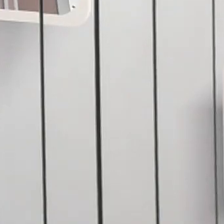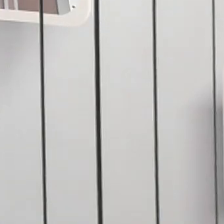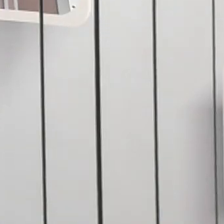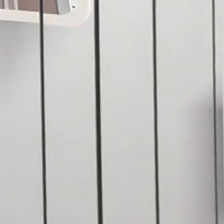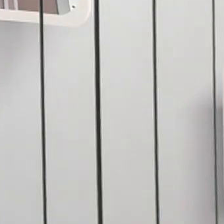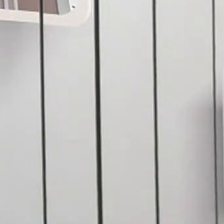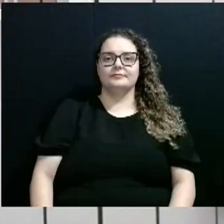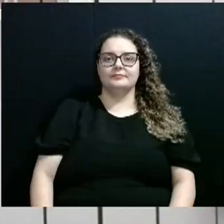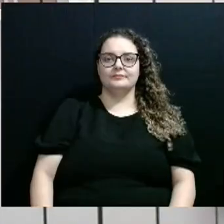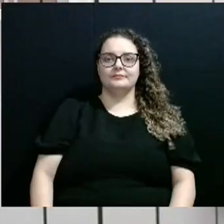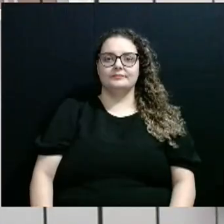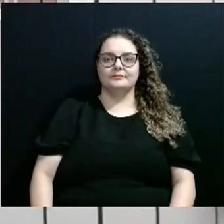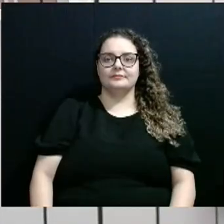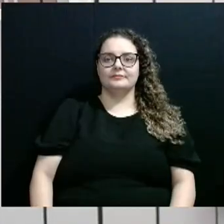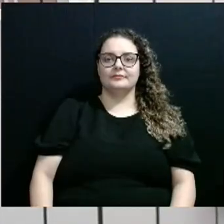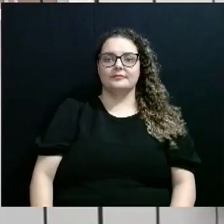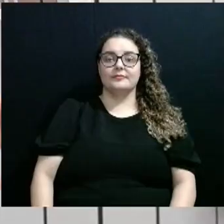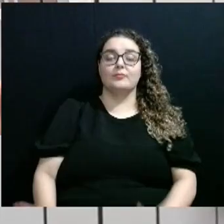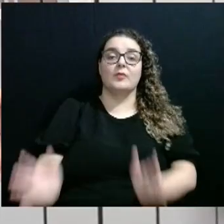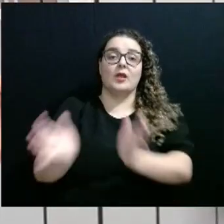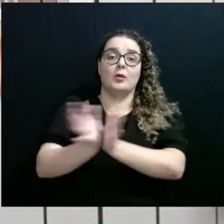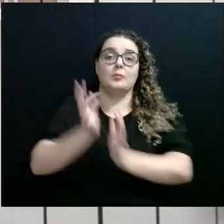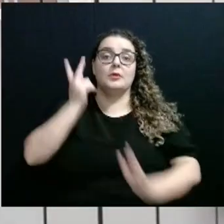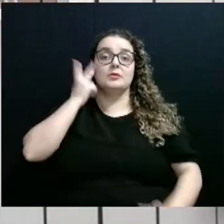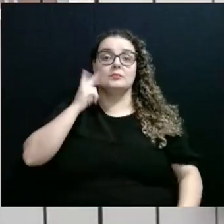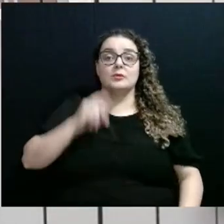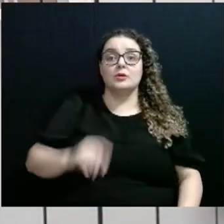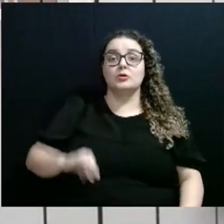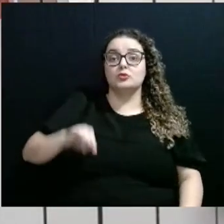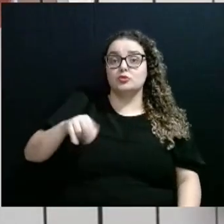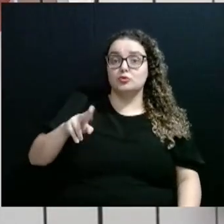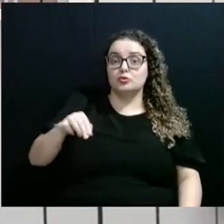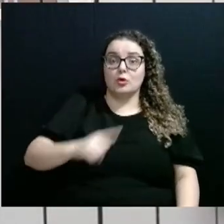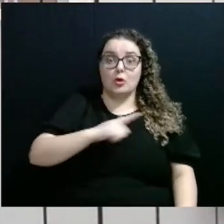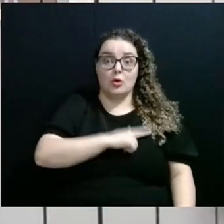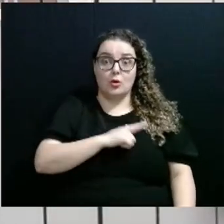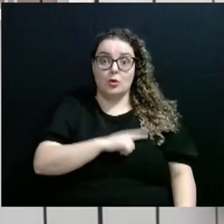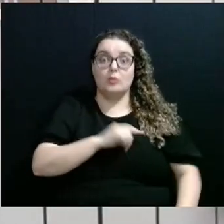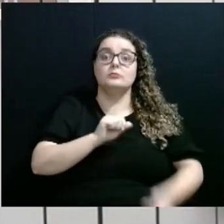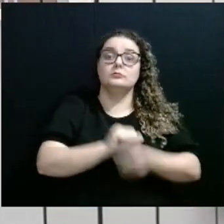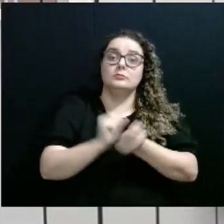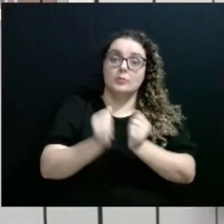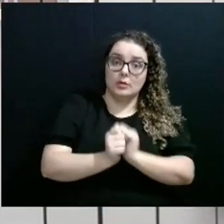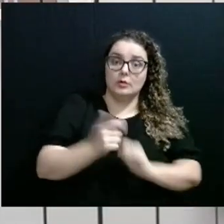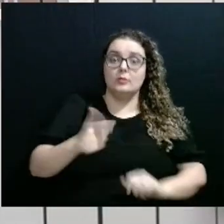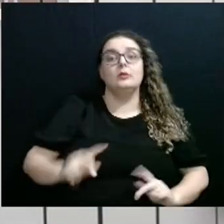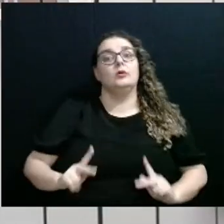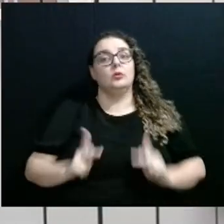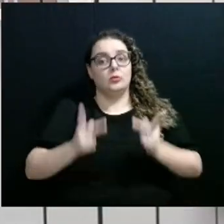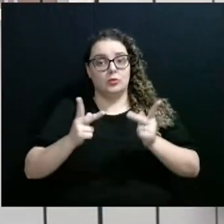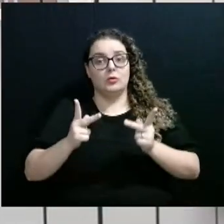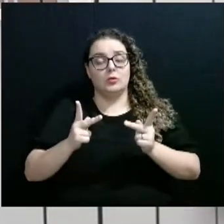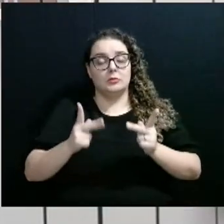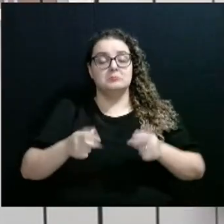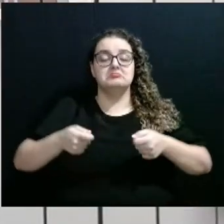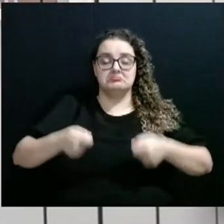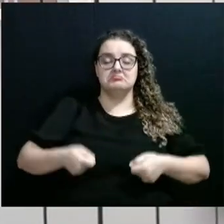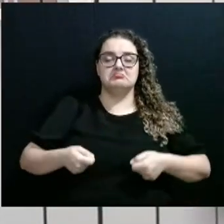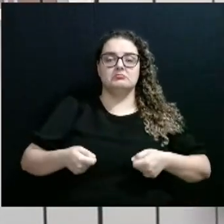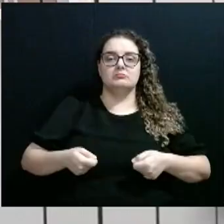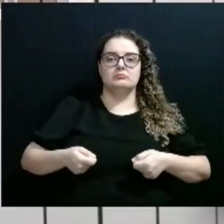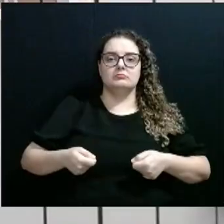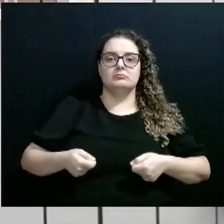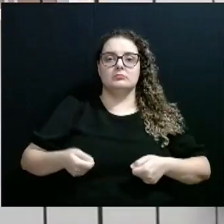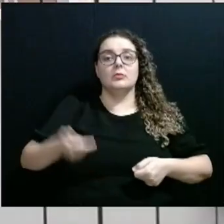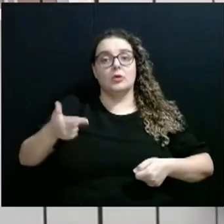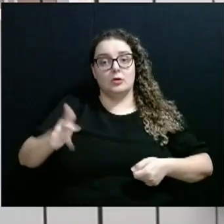Na Copa São Paulo de Futebol Júnior, o Guarani se reabilitou, venceu com autoridade e segue